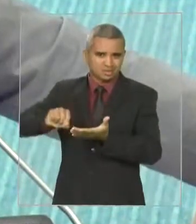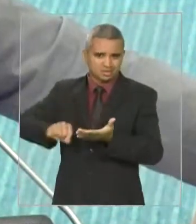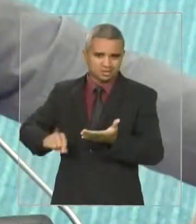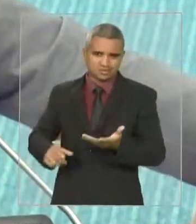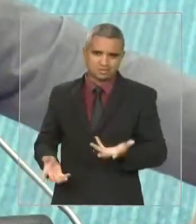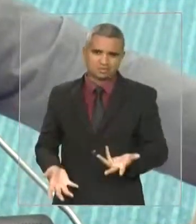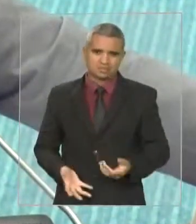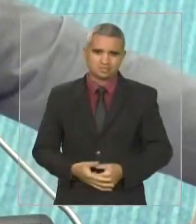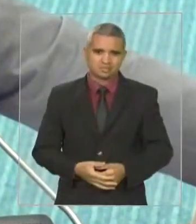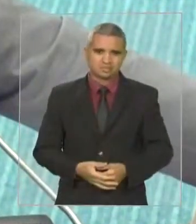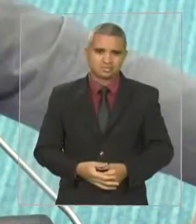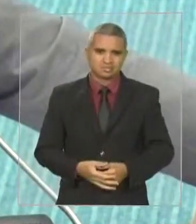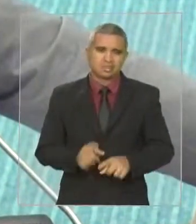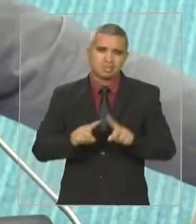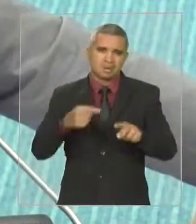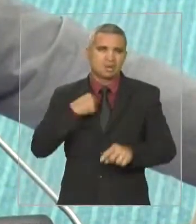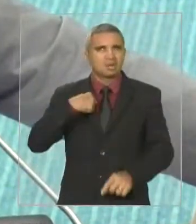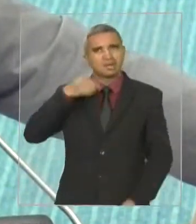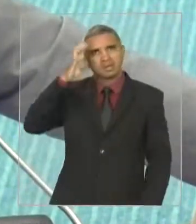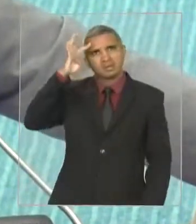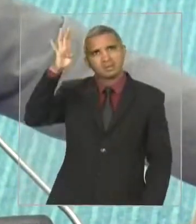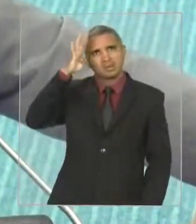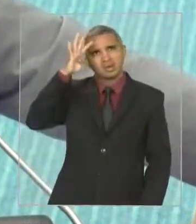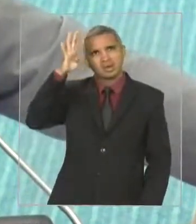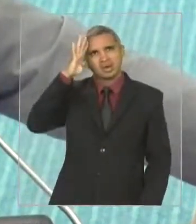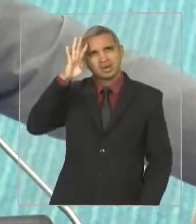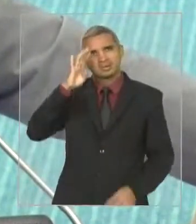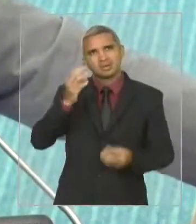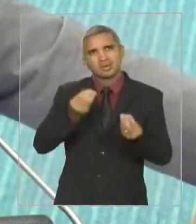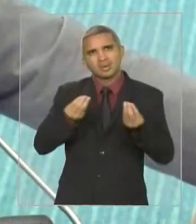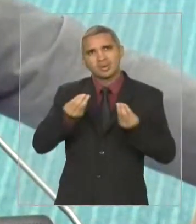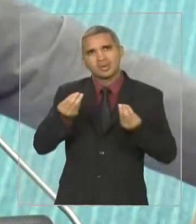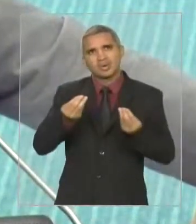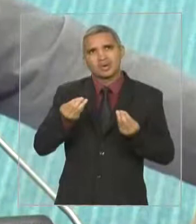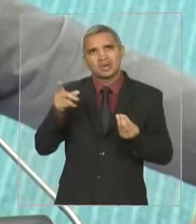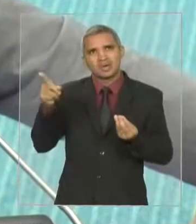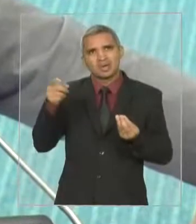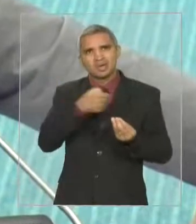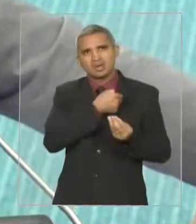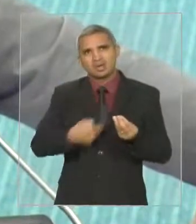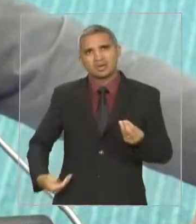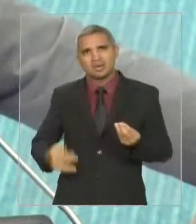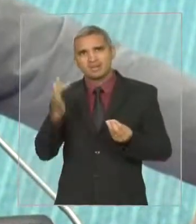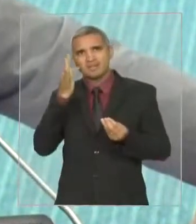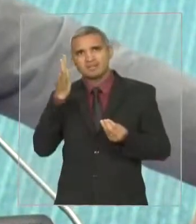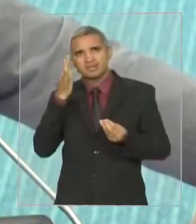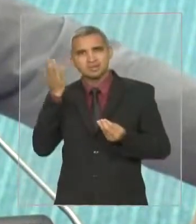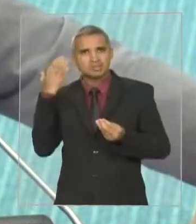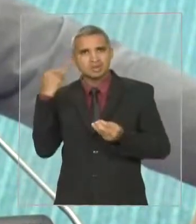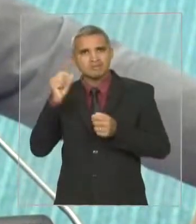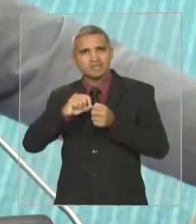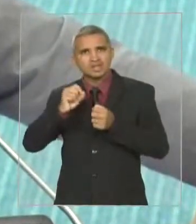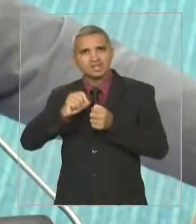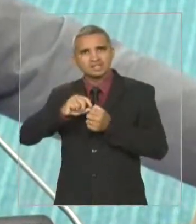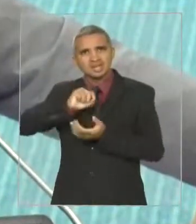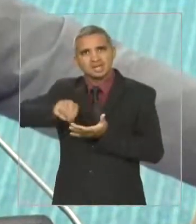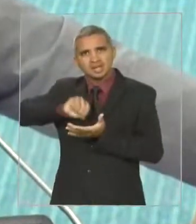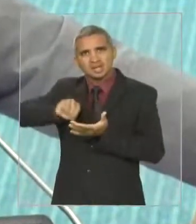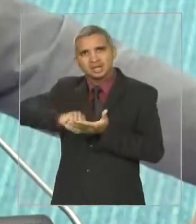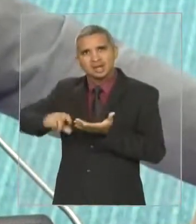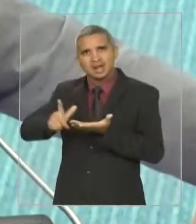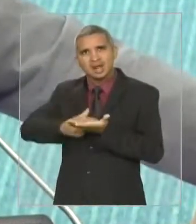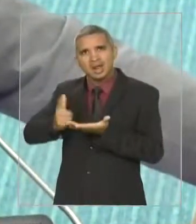as incoerências desse governador. Fez um livro para criticar medidas provisórias, que as medidas provisórias